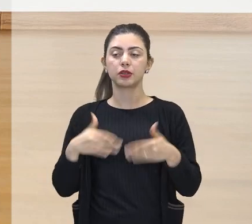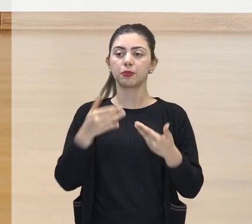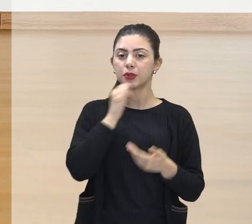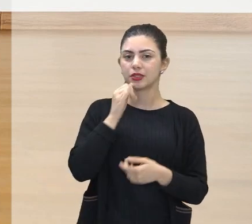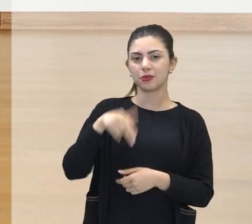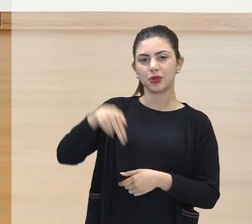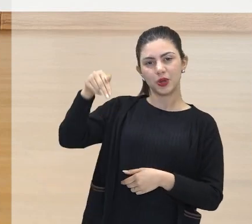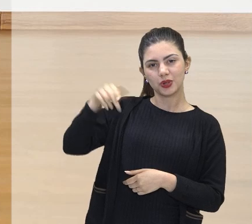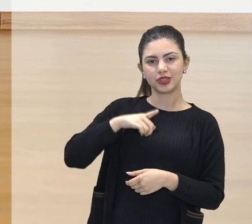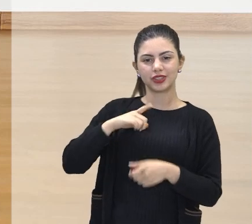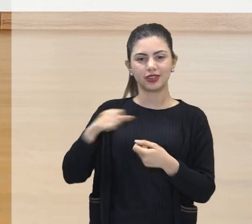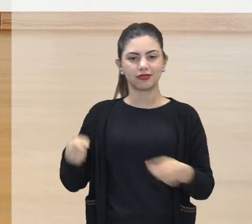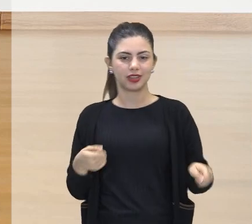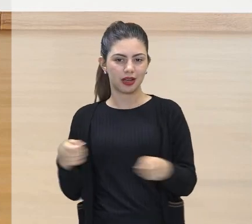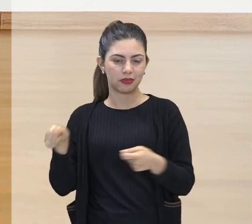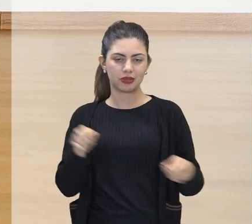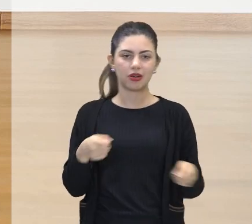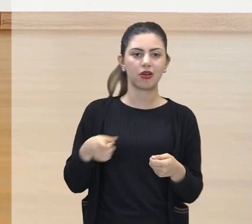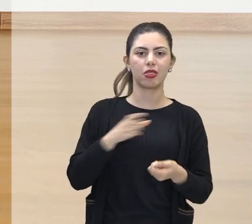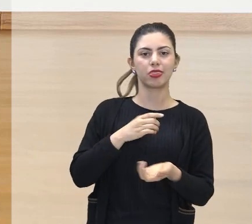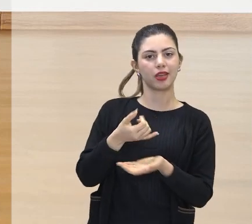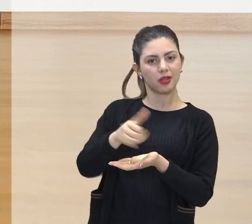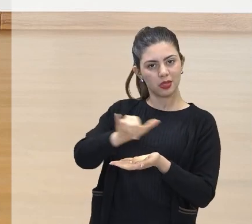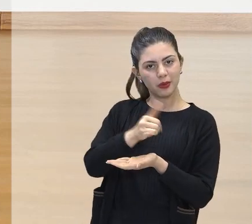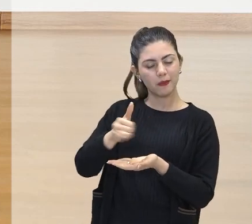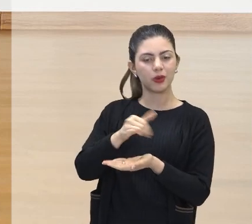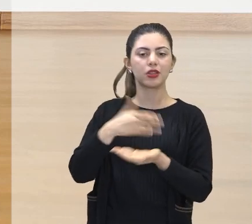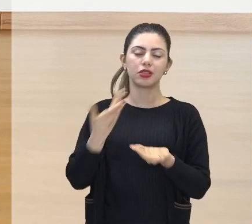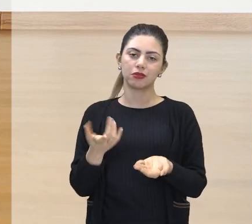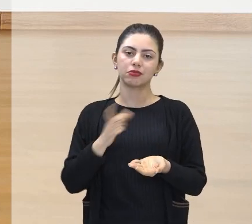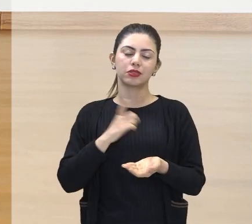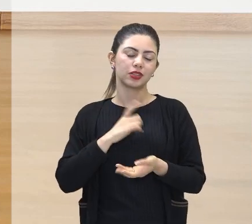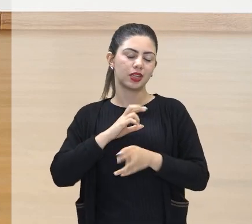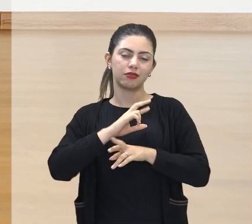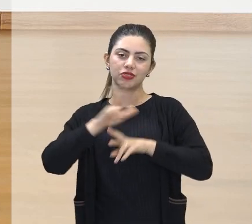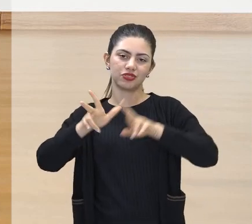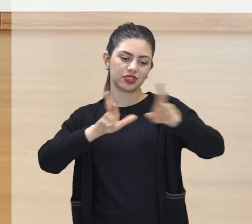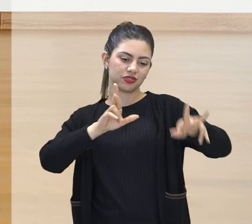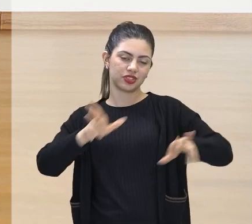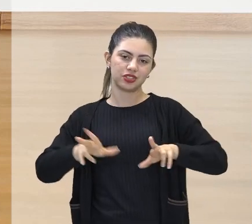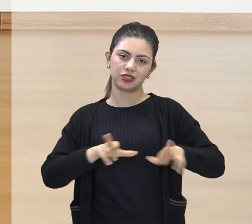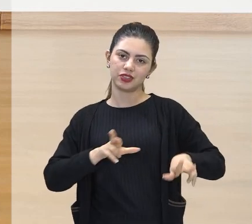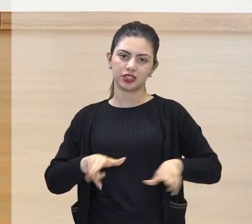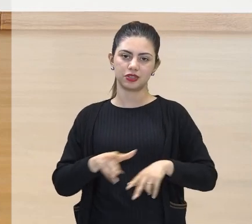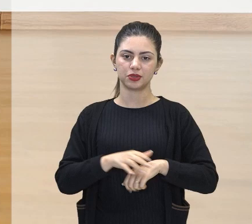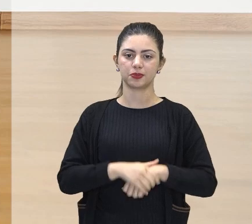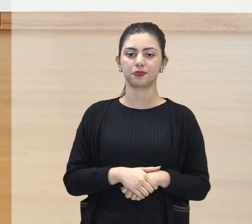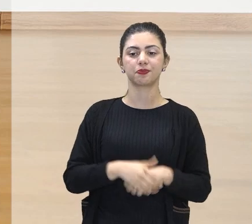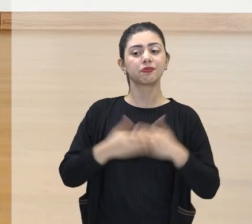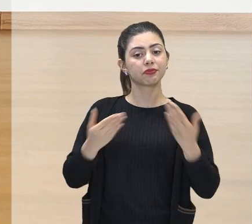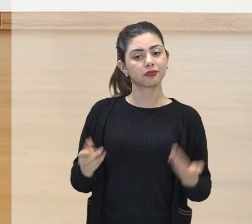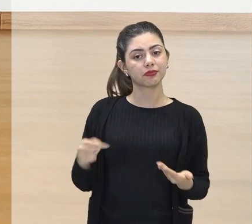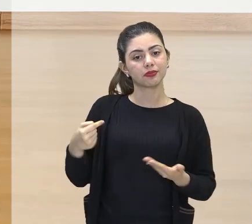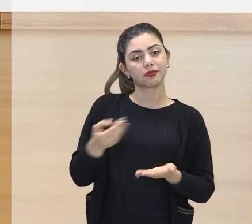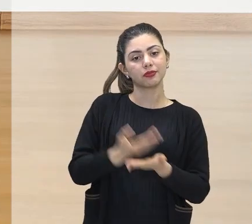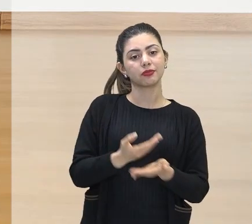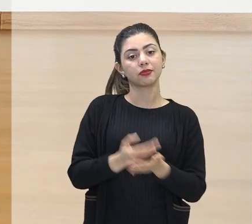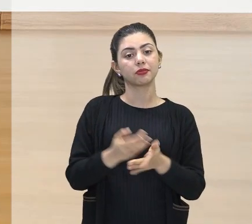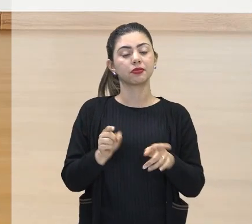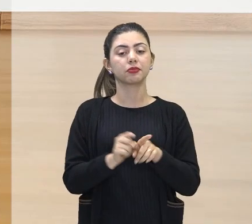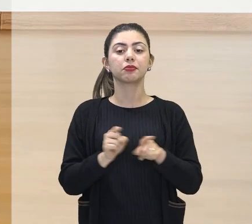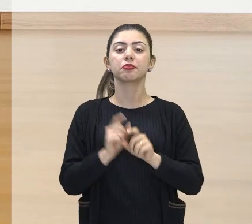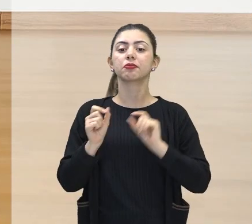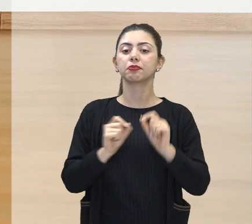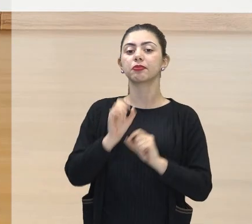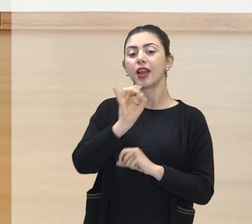viu o carimbó, temos o boi-bumbá. Então, temos danças diferentes espalhadas por todo o Brasil. E a gente viu que cada uma dessas danças,